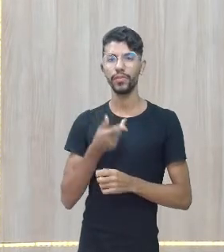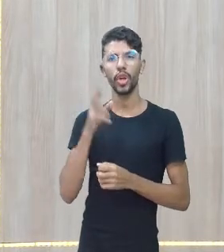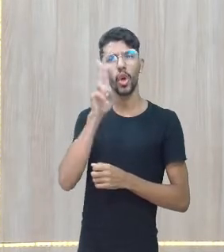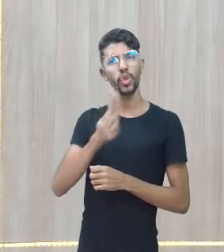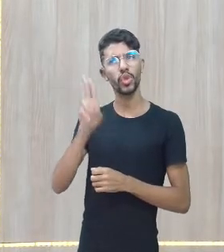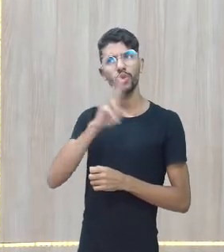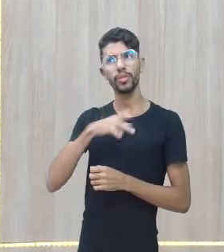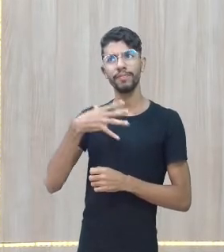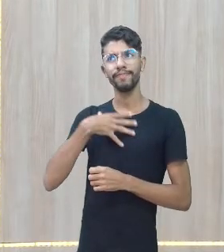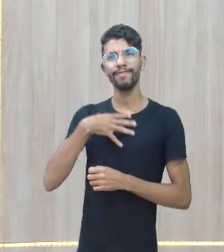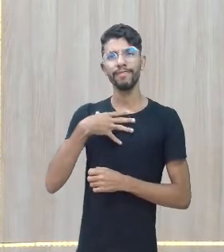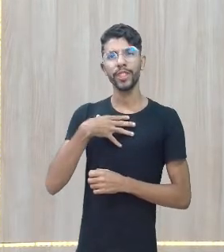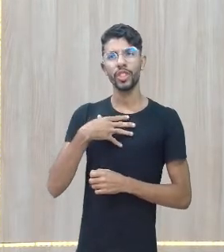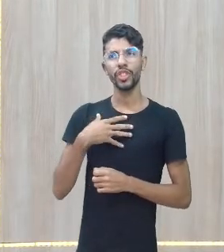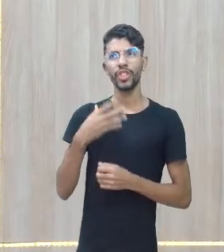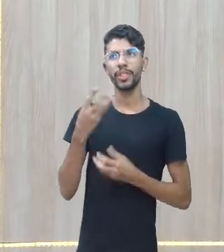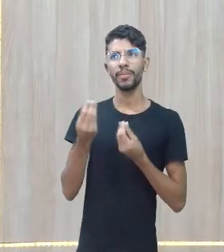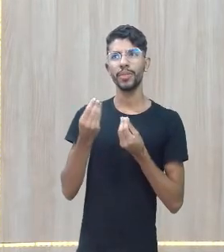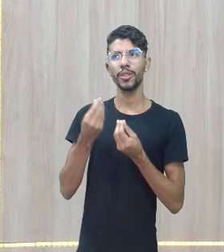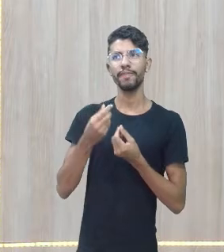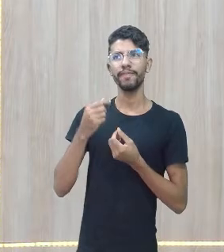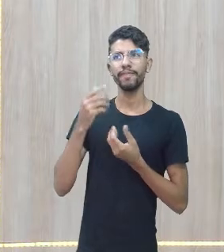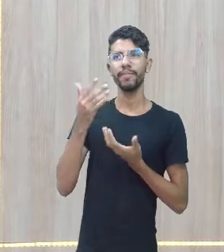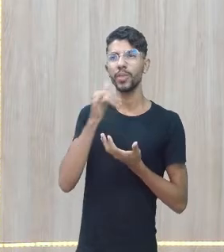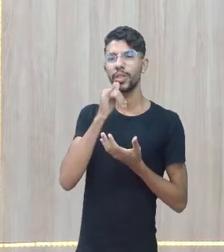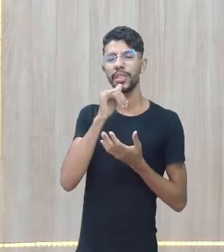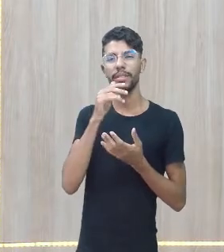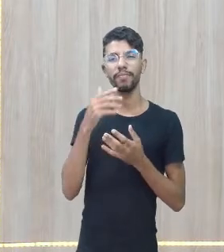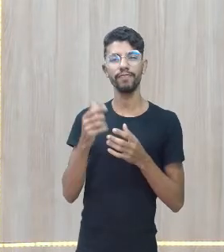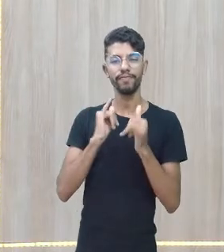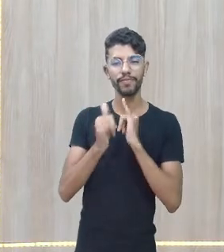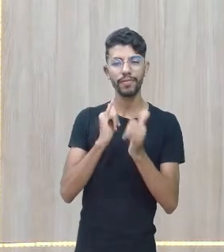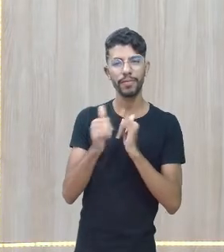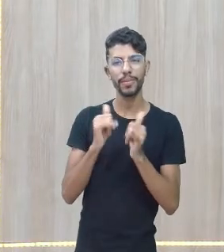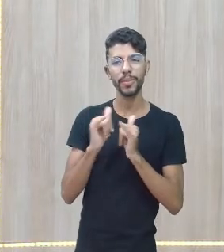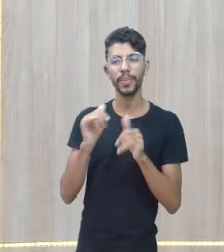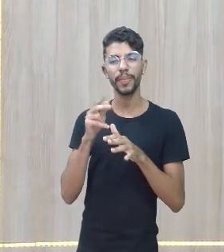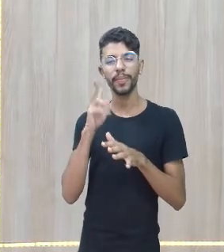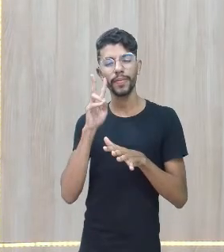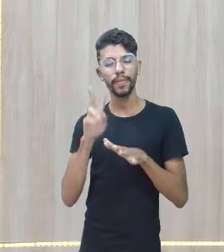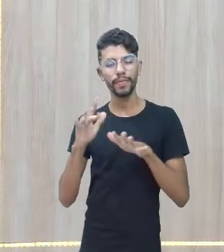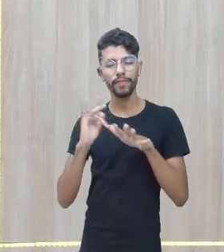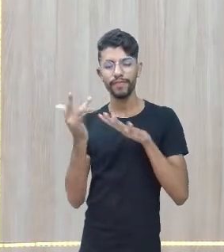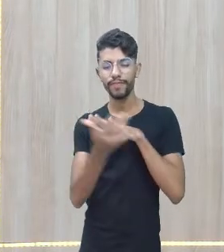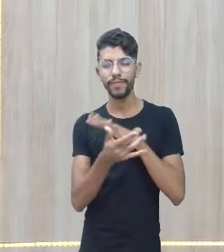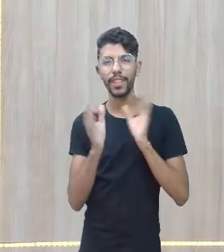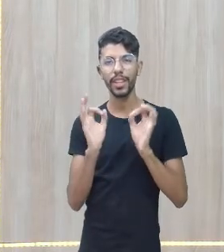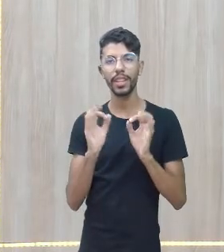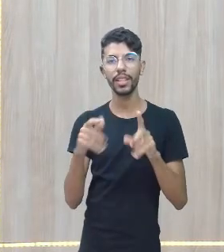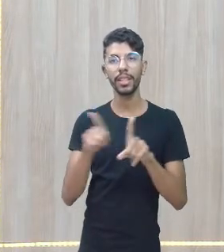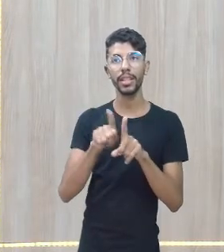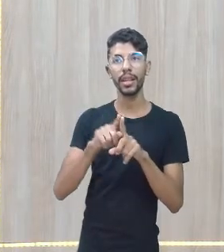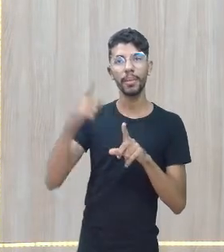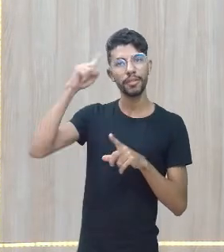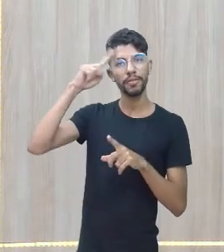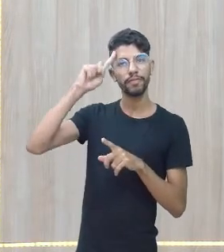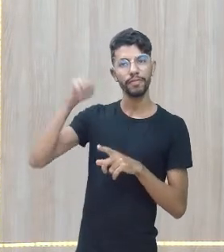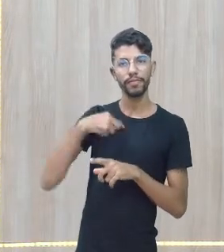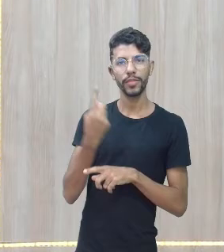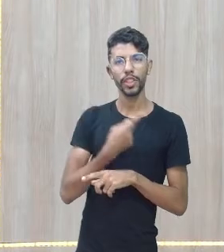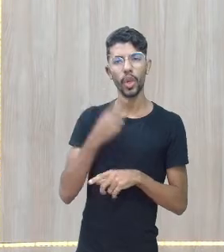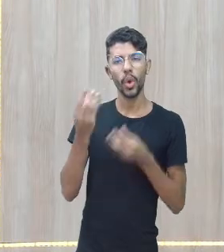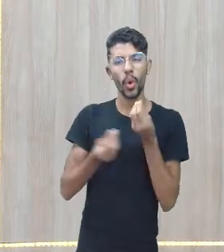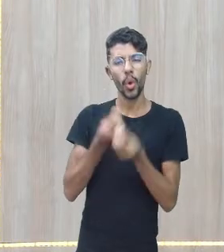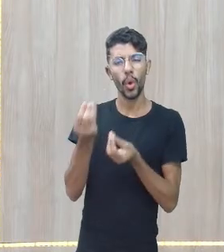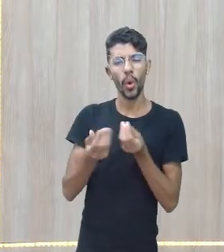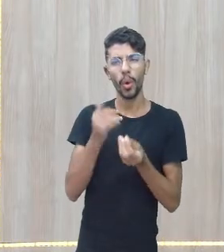muito orgânica, né? Quando está navegando nas redes sociais. E também no nosso dia a dia, através dos manuais